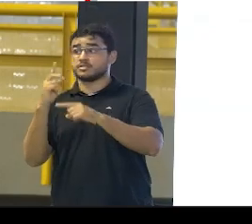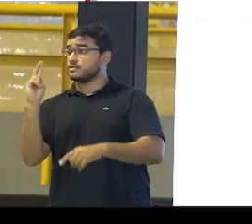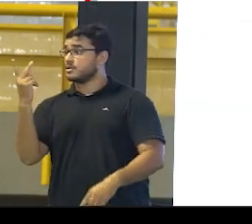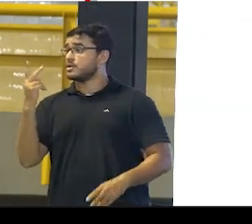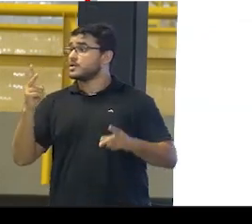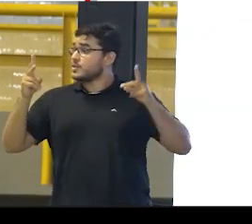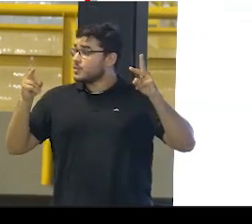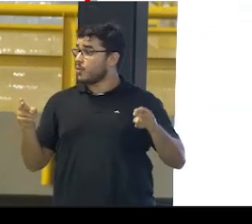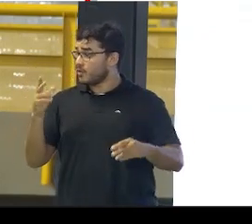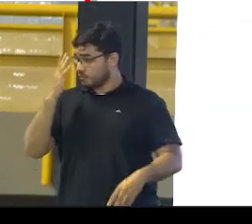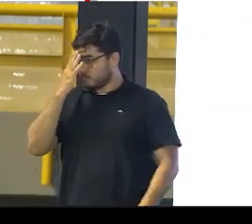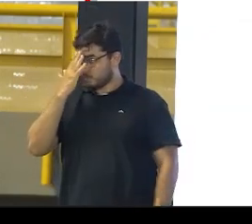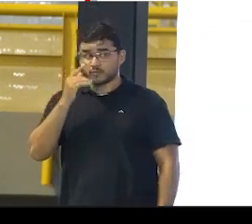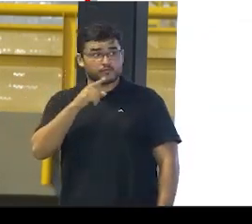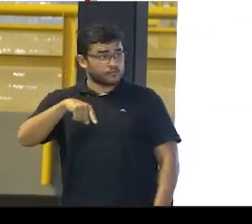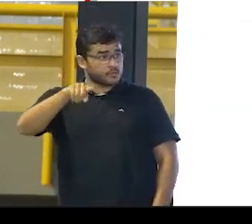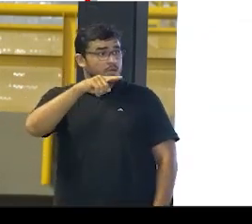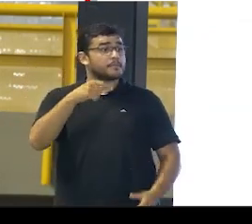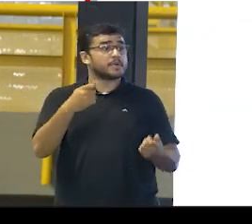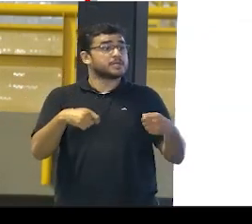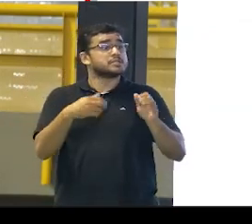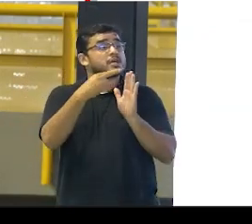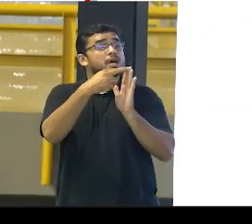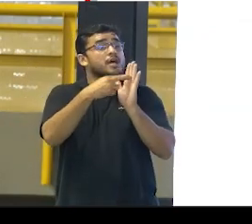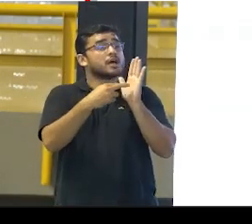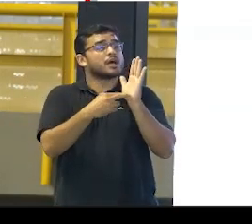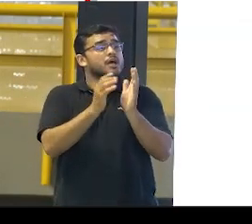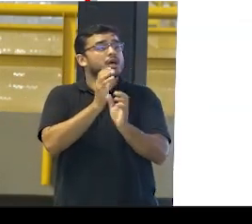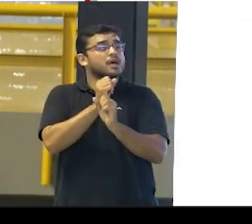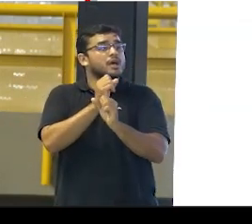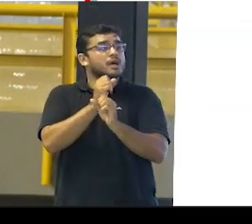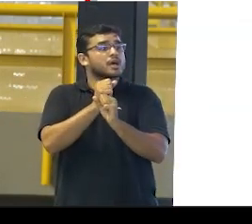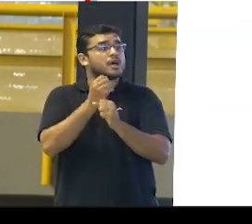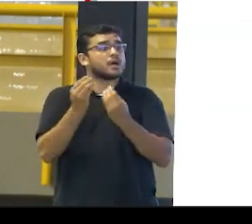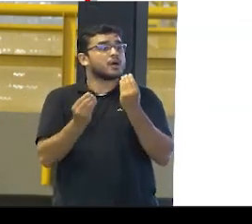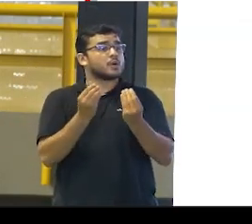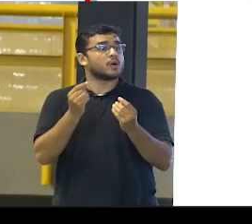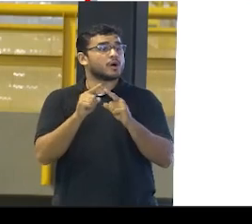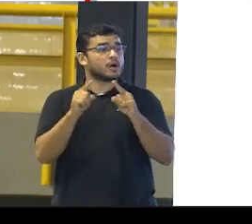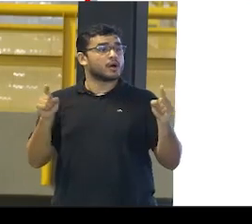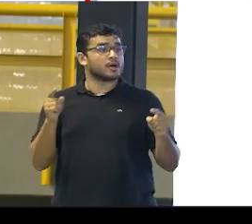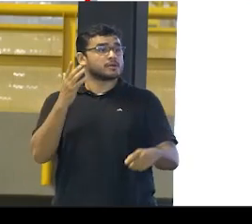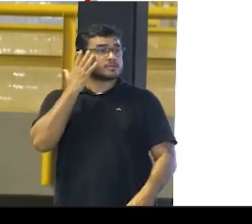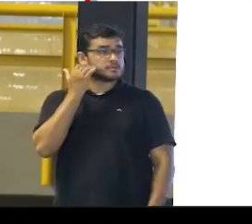losango, o que é que eu faço? Eu vou fazer o seguinte,